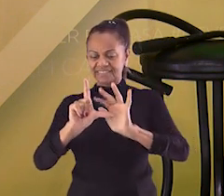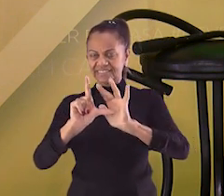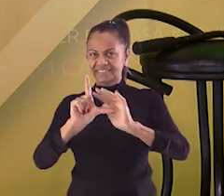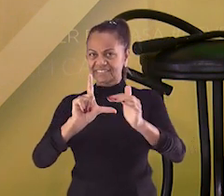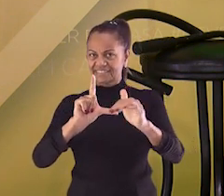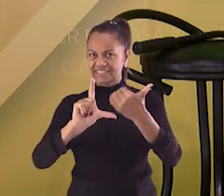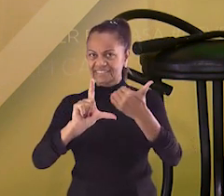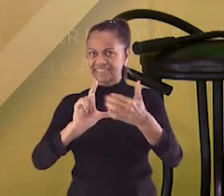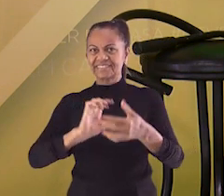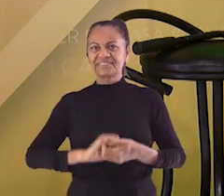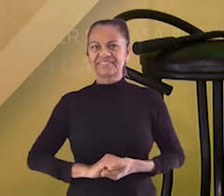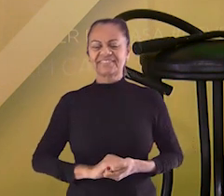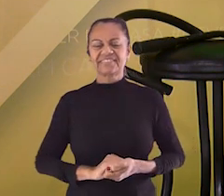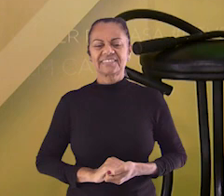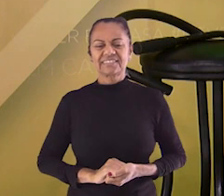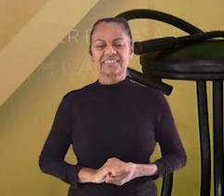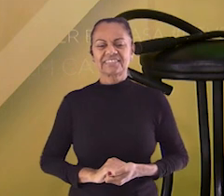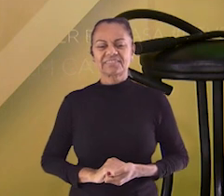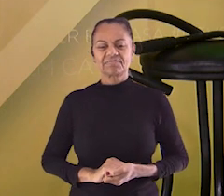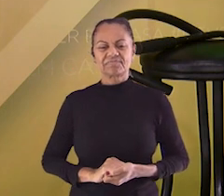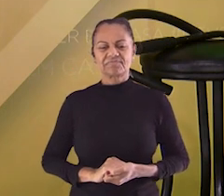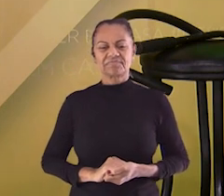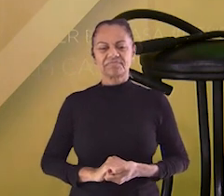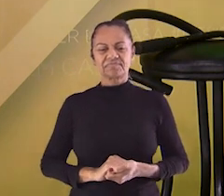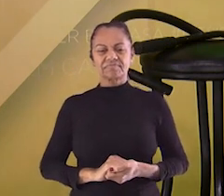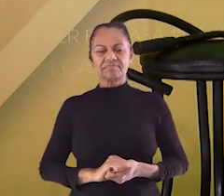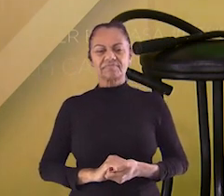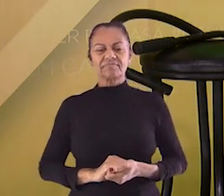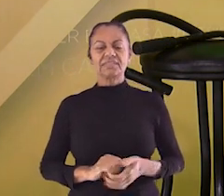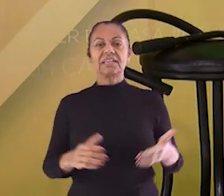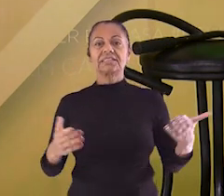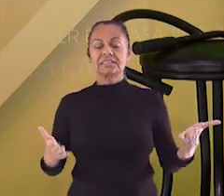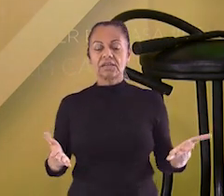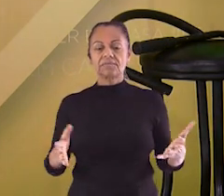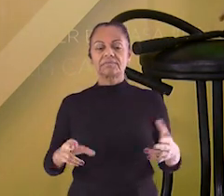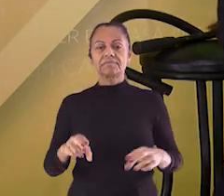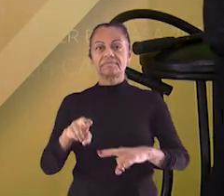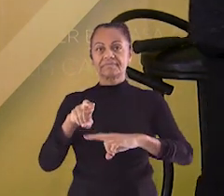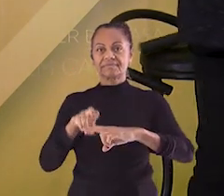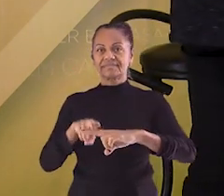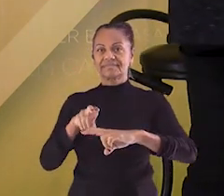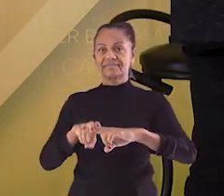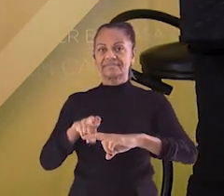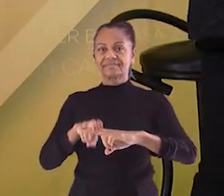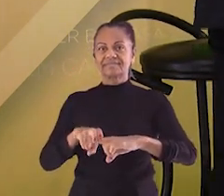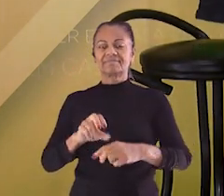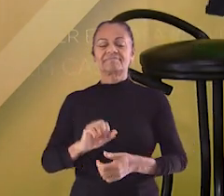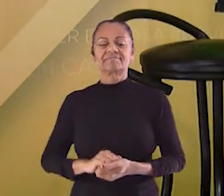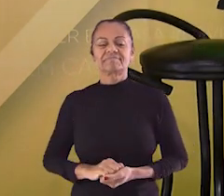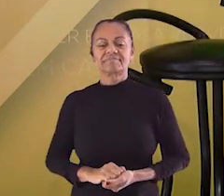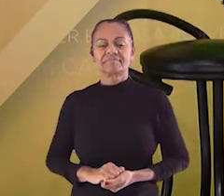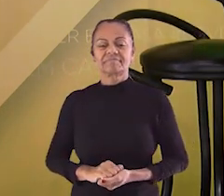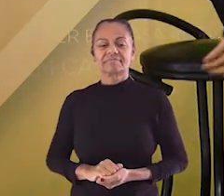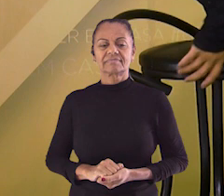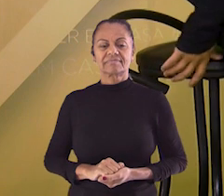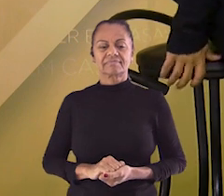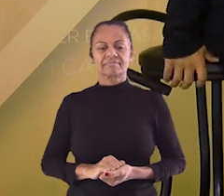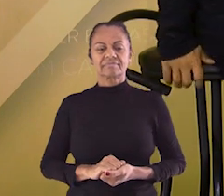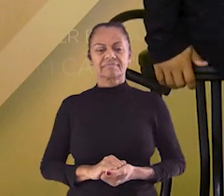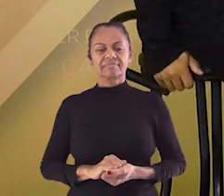telinha e marcar a sua presença com a gente. Vamos lá. Senta aí, Stefano. Ai.